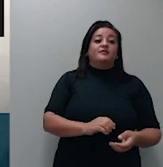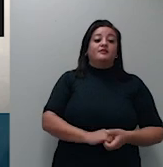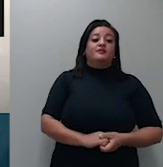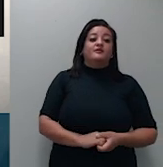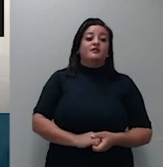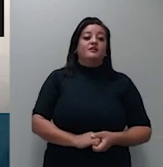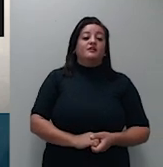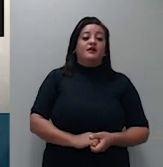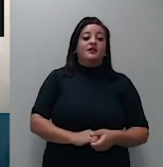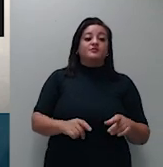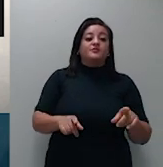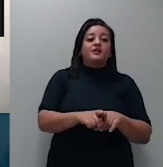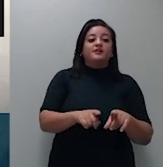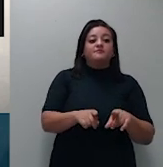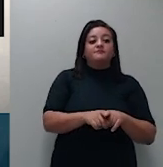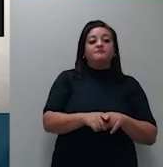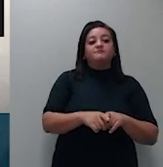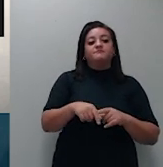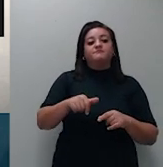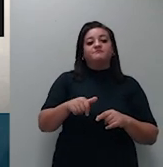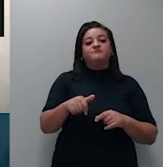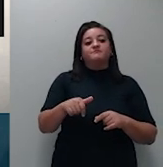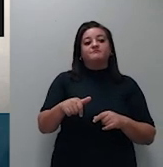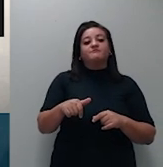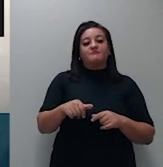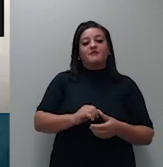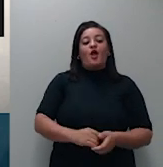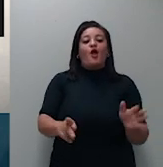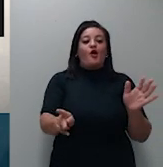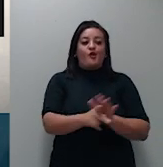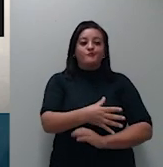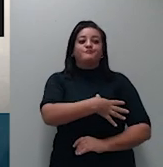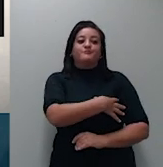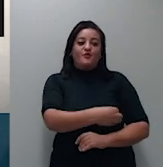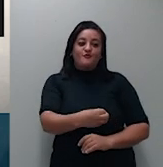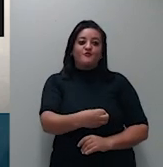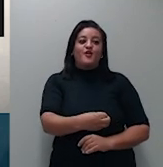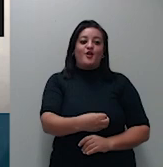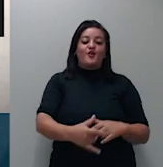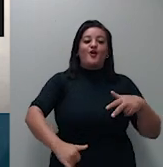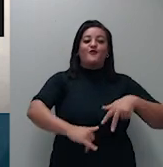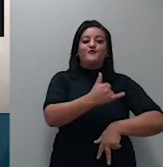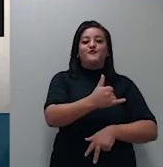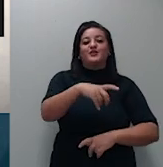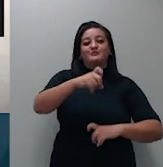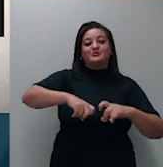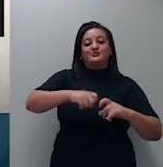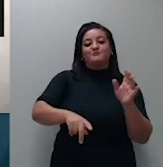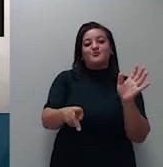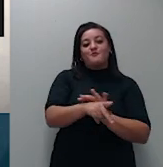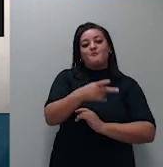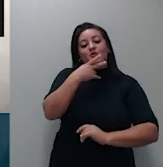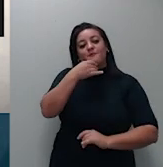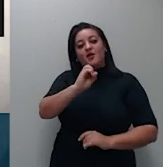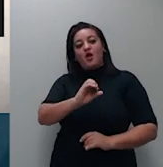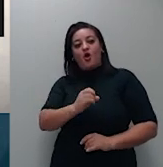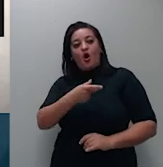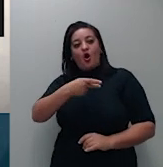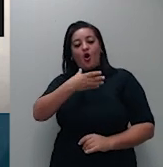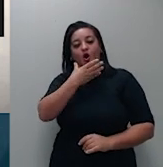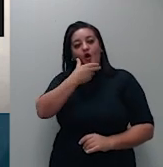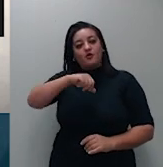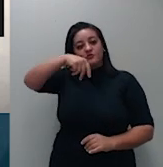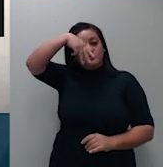visto que amostrar o próprio filho como vítima de estupro do próprio pai o sobrinha que é o que constou do